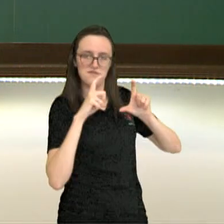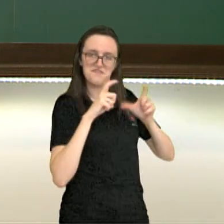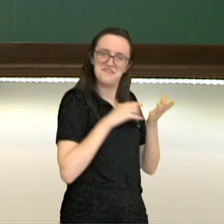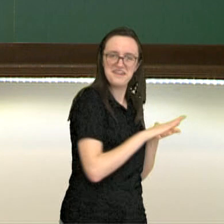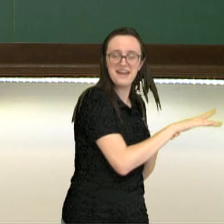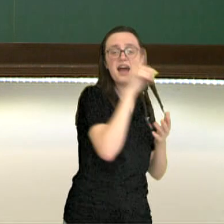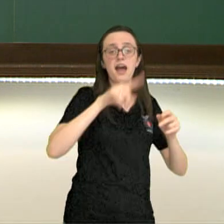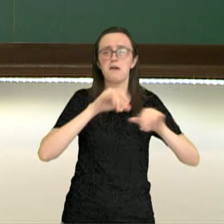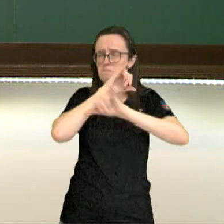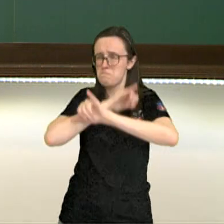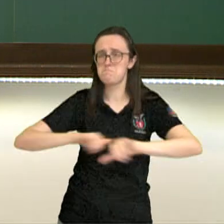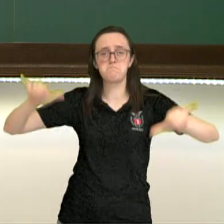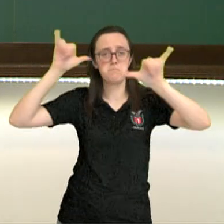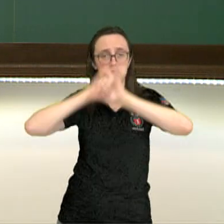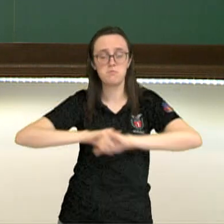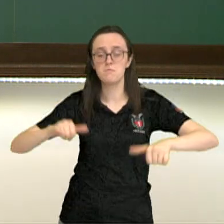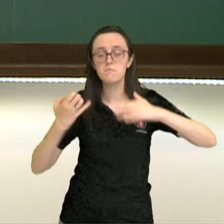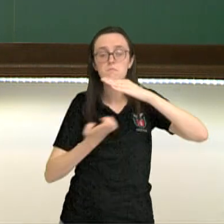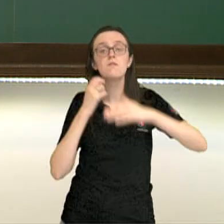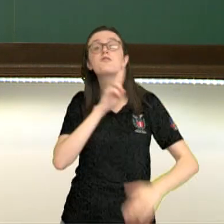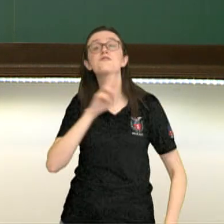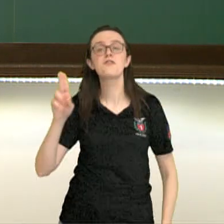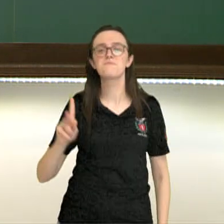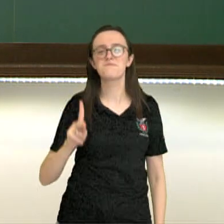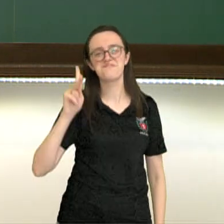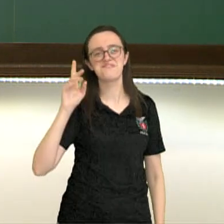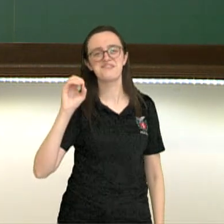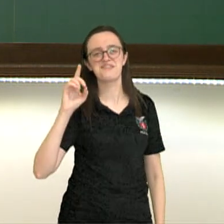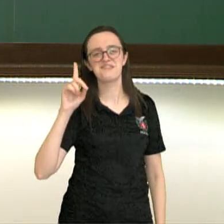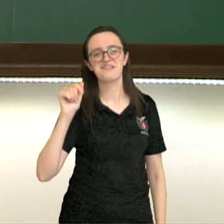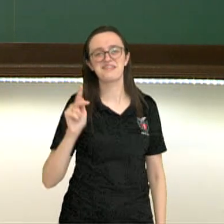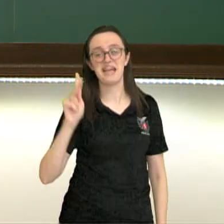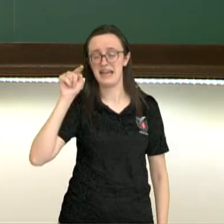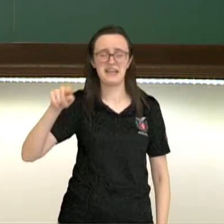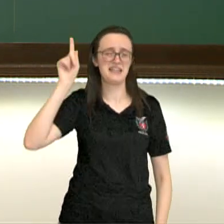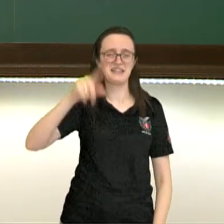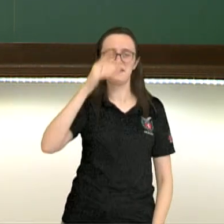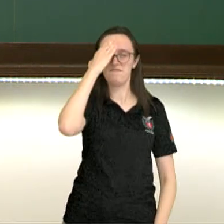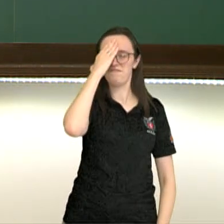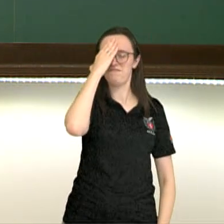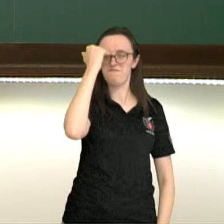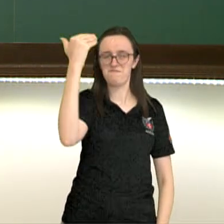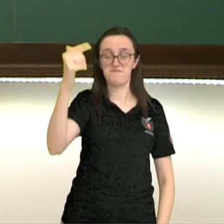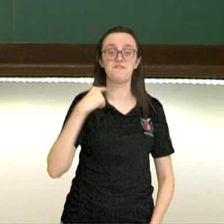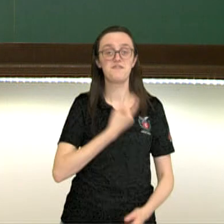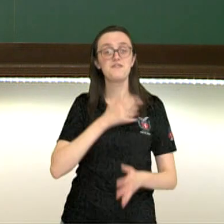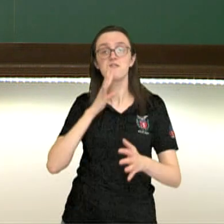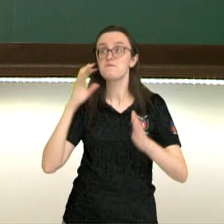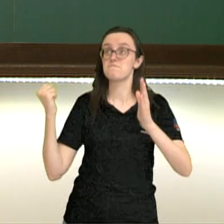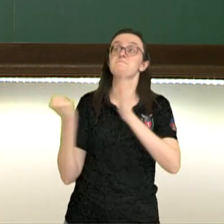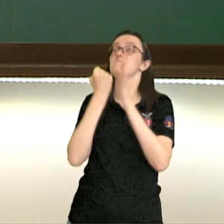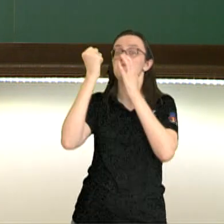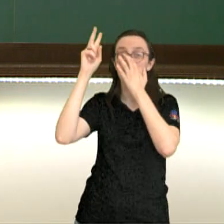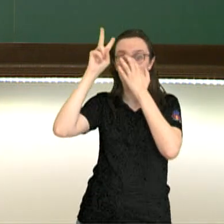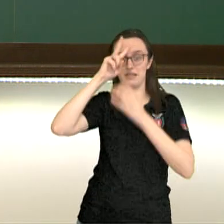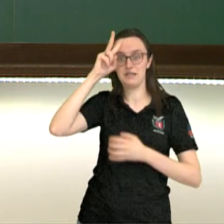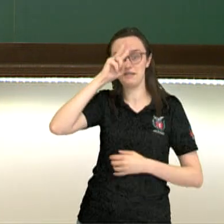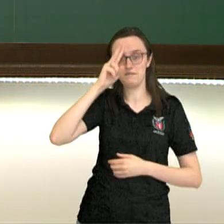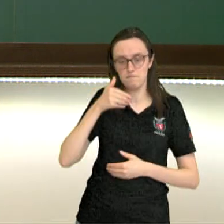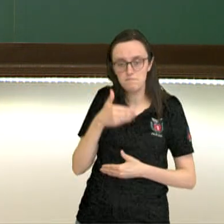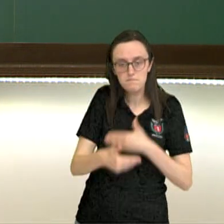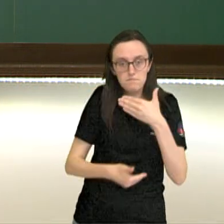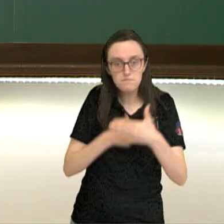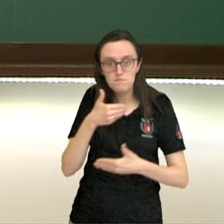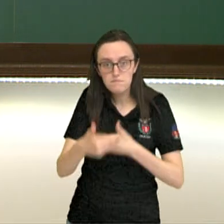ele desenvolveu na sua empresa chamada Kodak, a famosa Kodak, que desenvolveu,